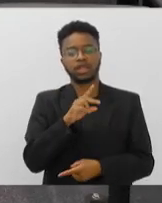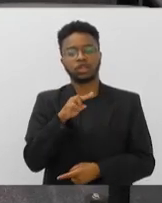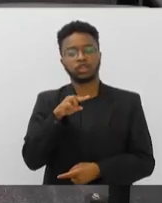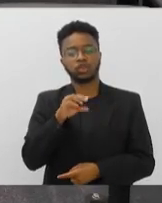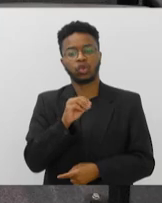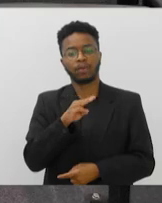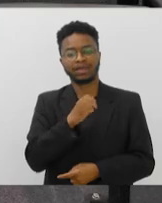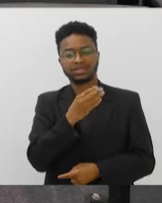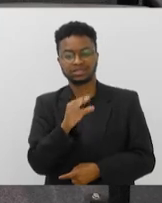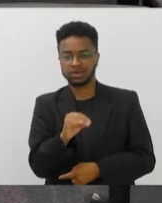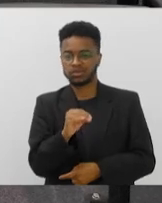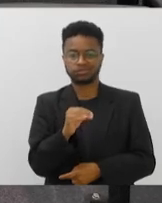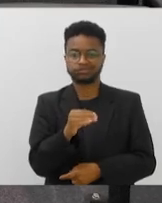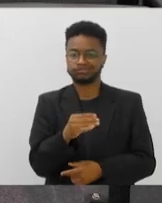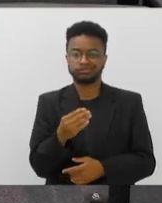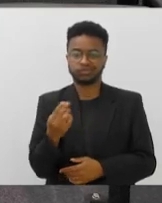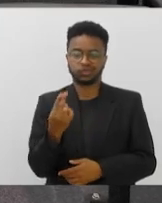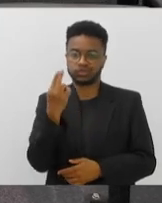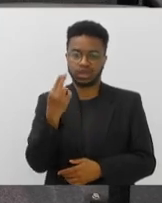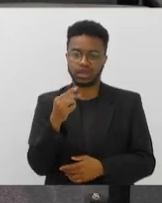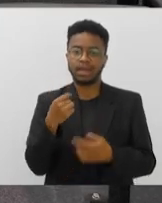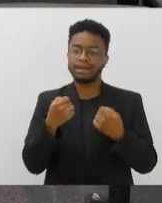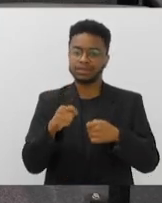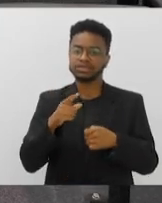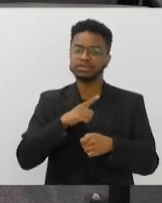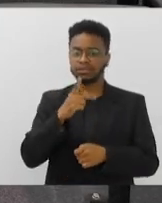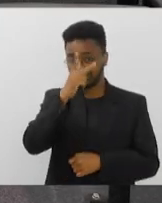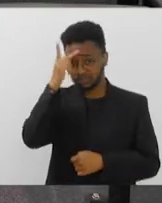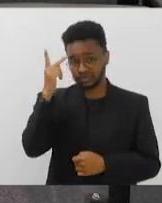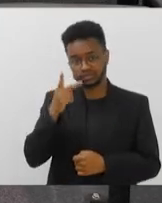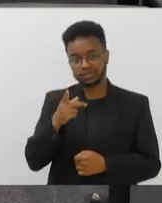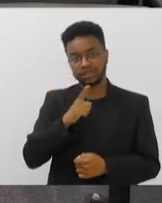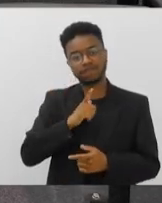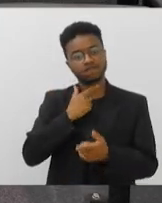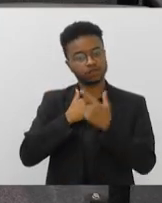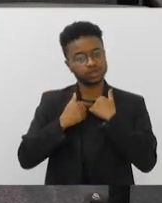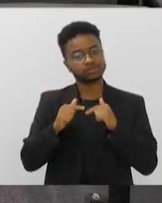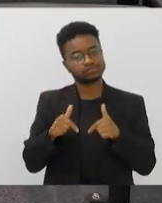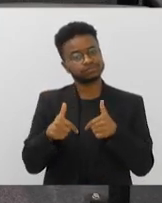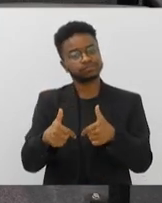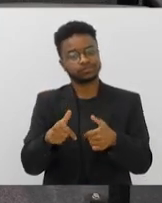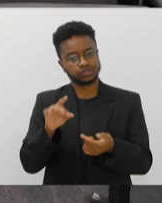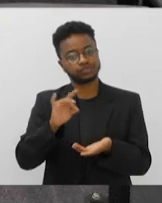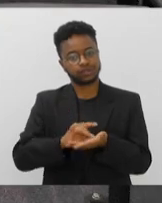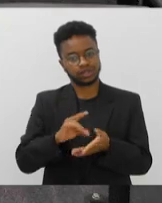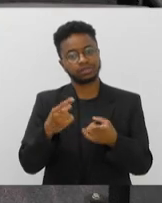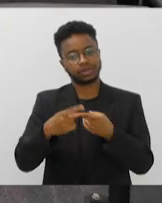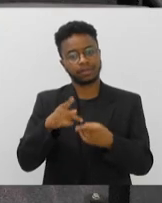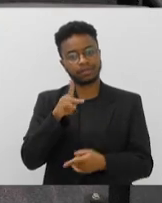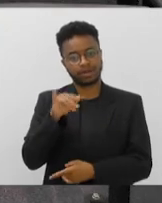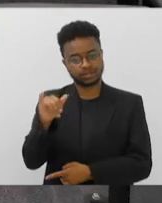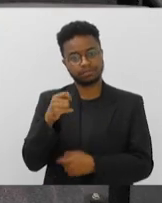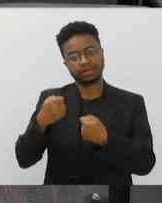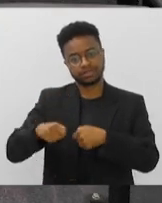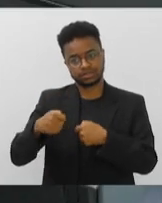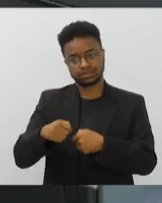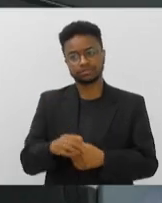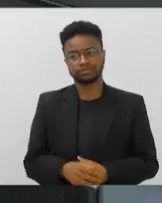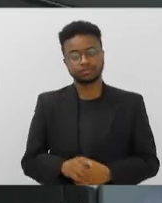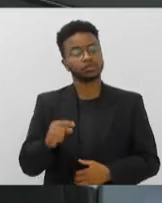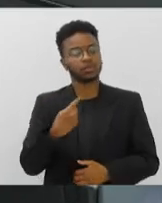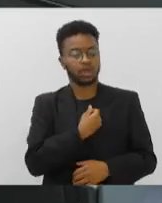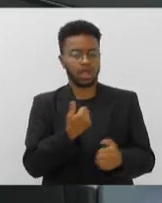importa a gente tem que ter alguém que queira fazer mudança e para ti precis contem com a gente tá